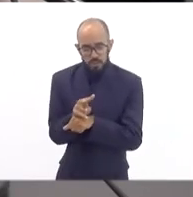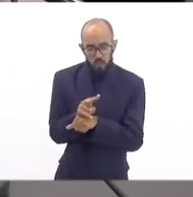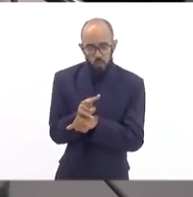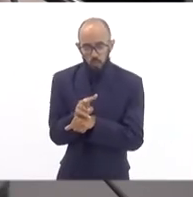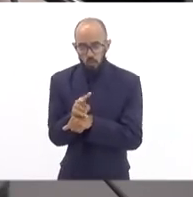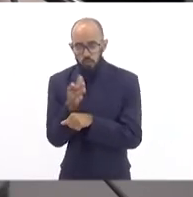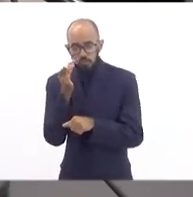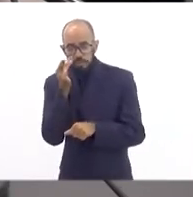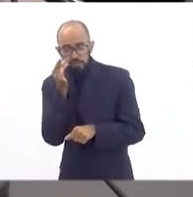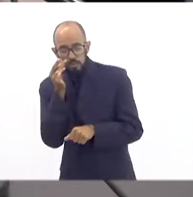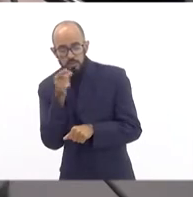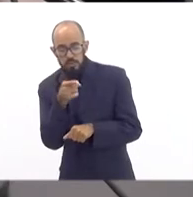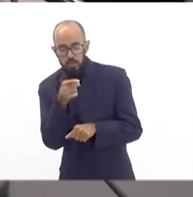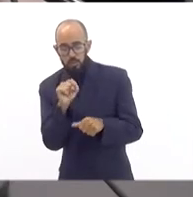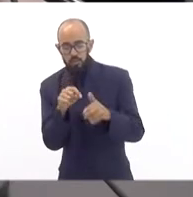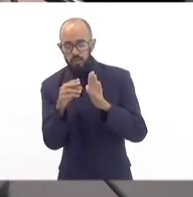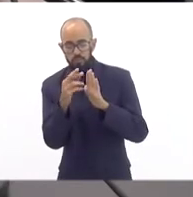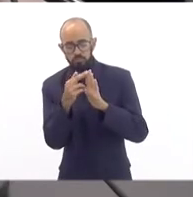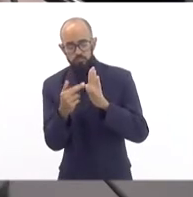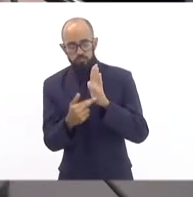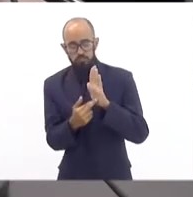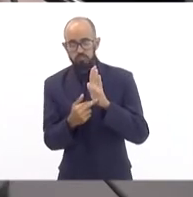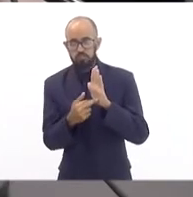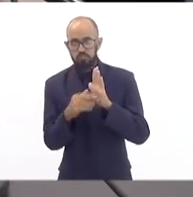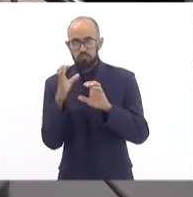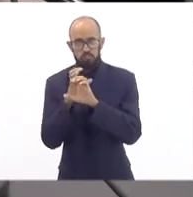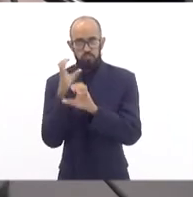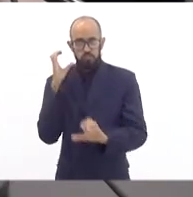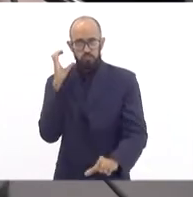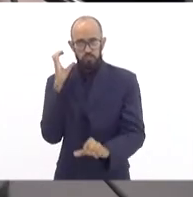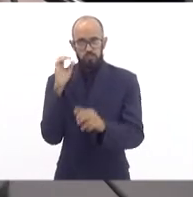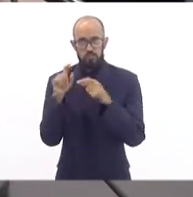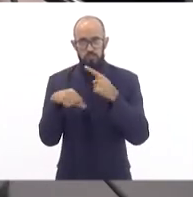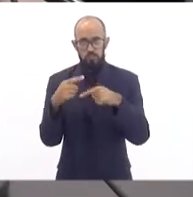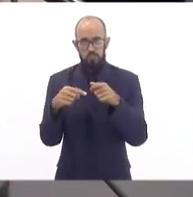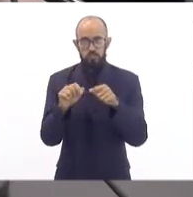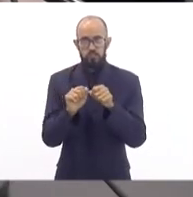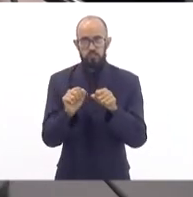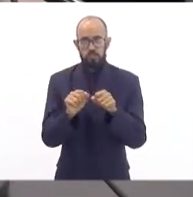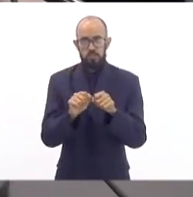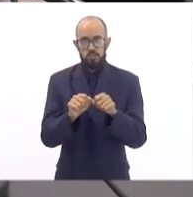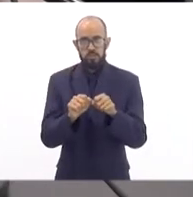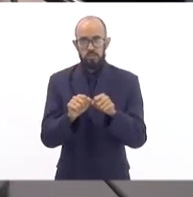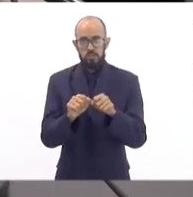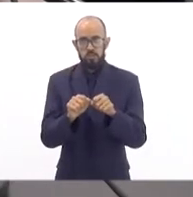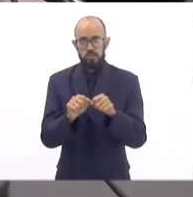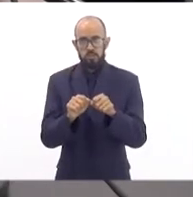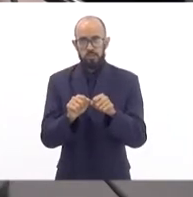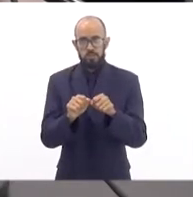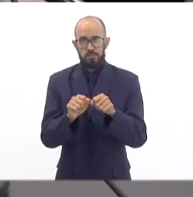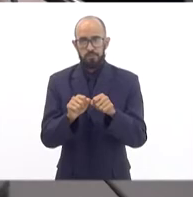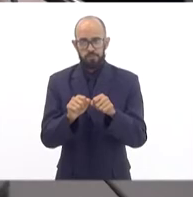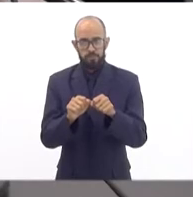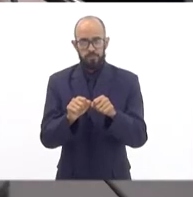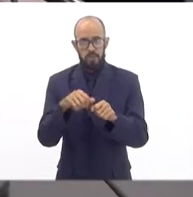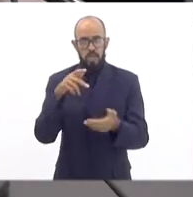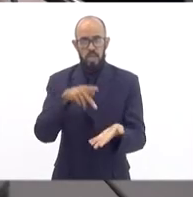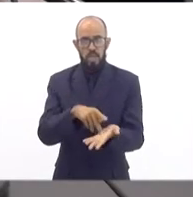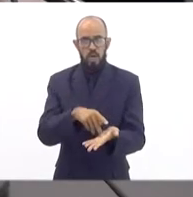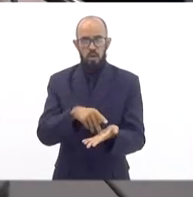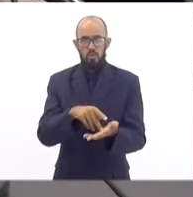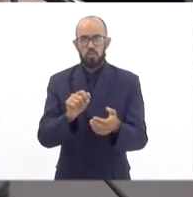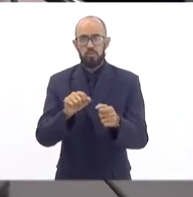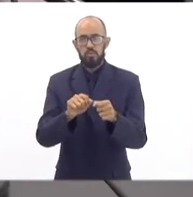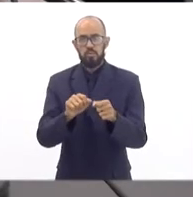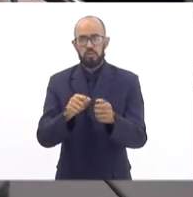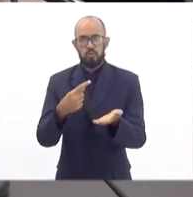gerar dados para o relatório dos engenheiros para poder fazer a análise pari passo do que foi celebrado no